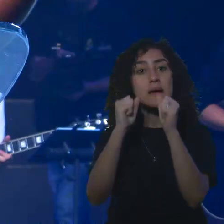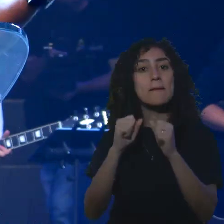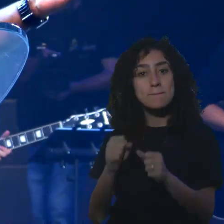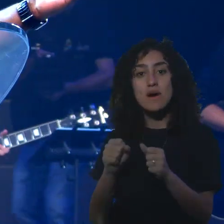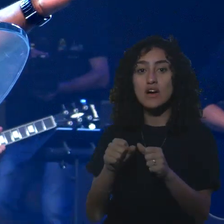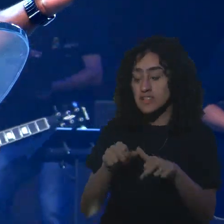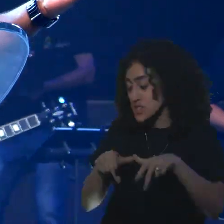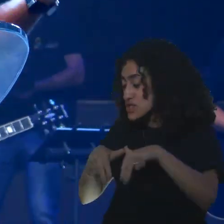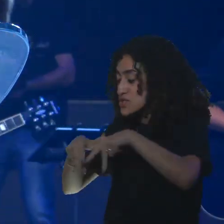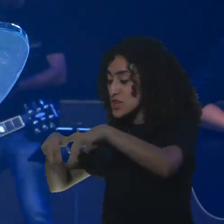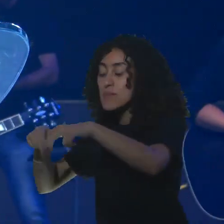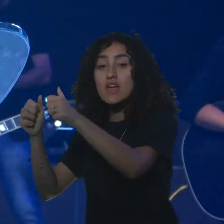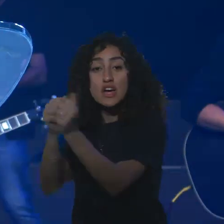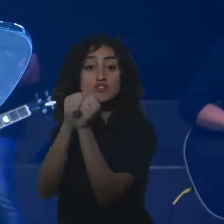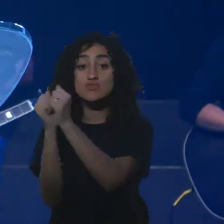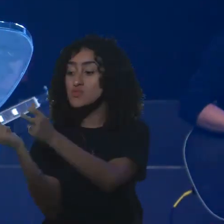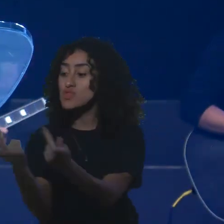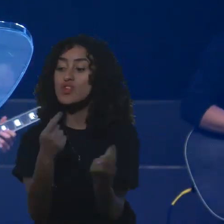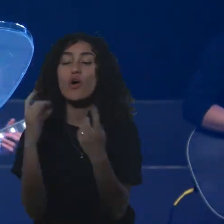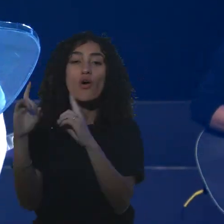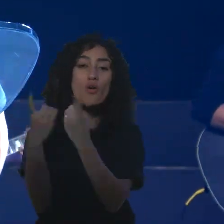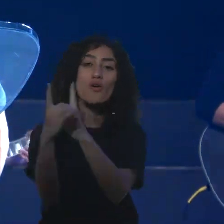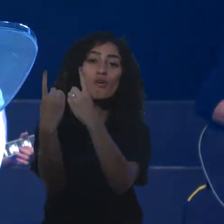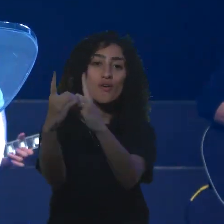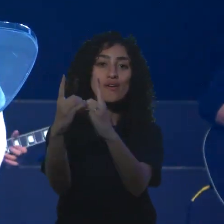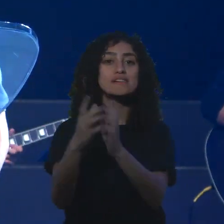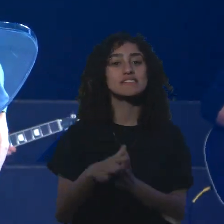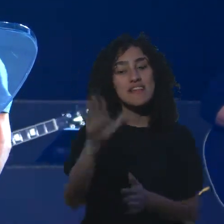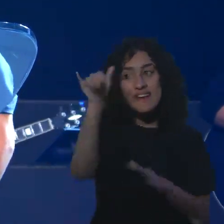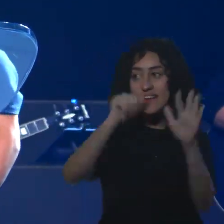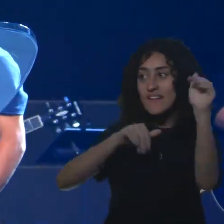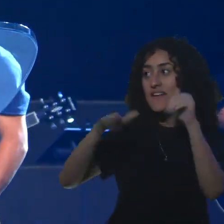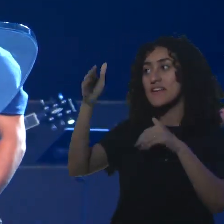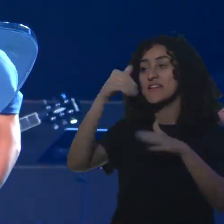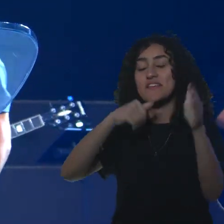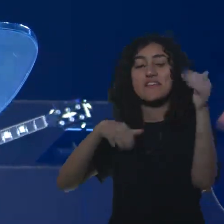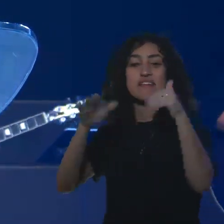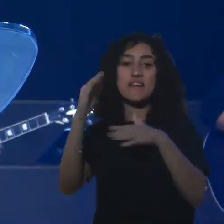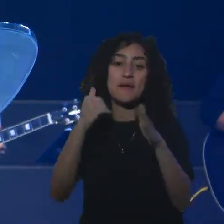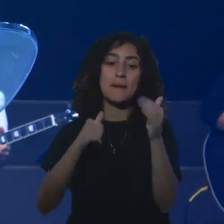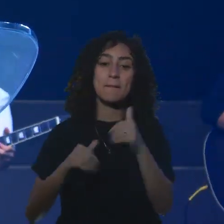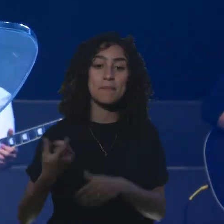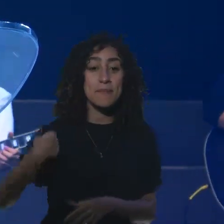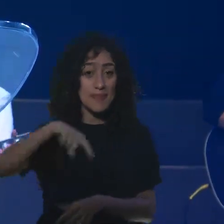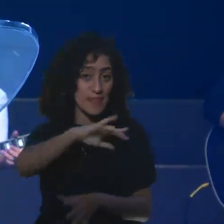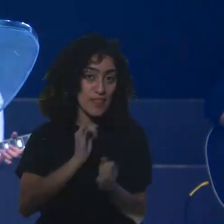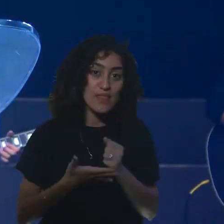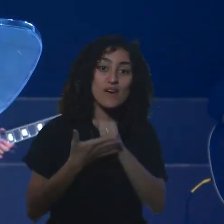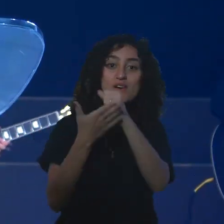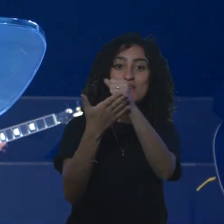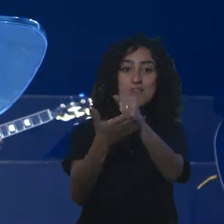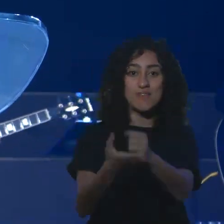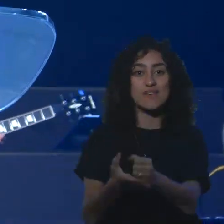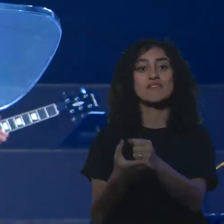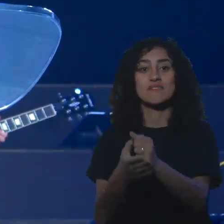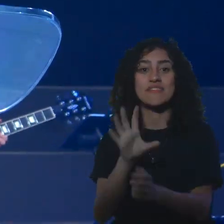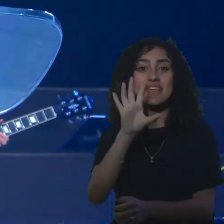precisa ser 11 quilômetros, é bem pertinho. Vem aqui à frente para a gente instruí-lo naquilo